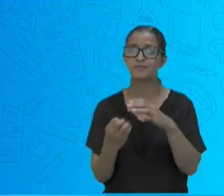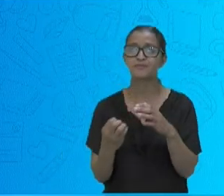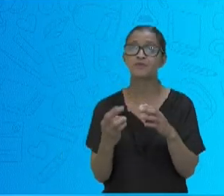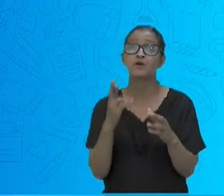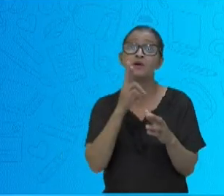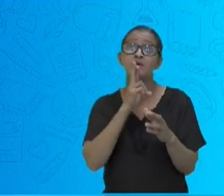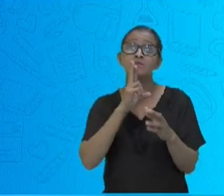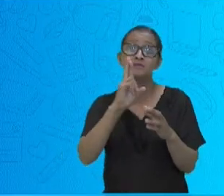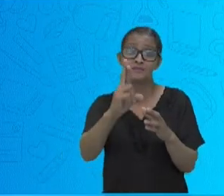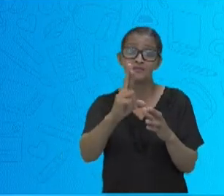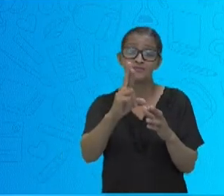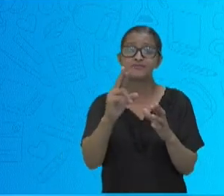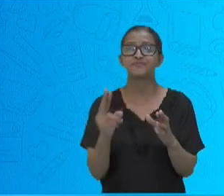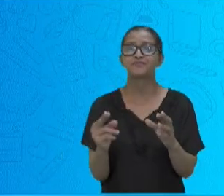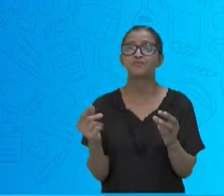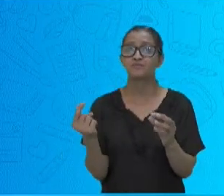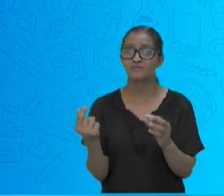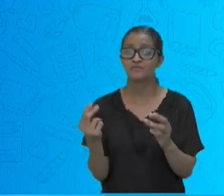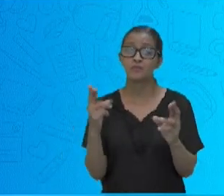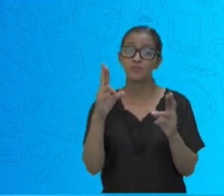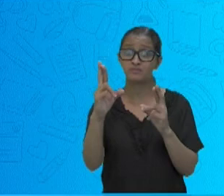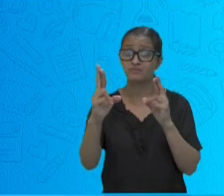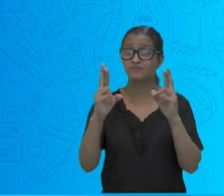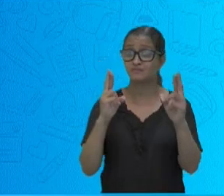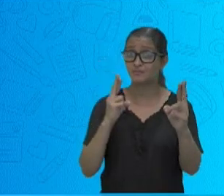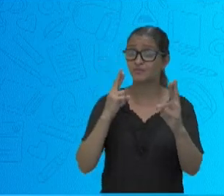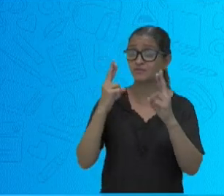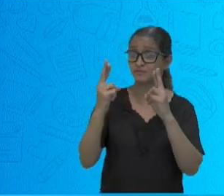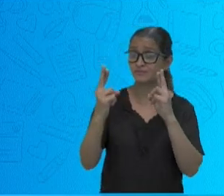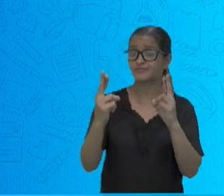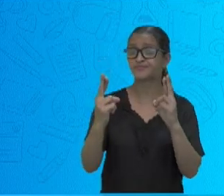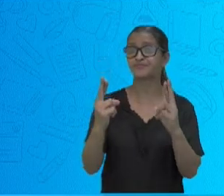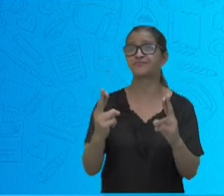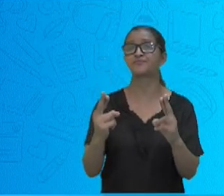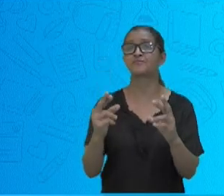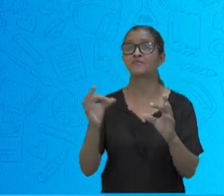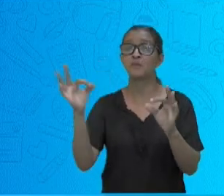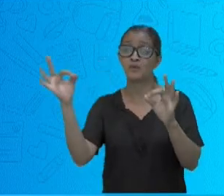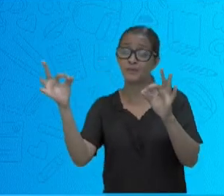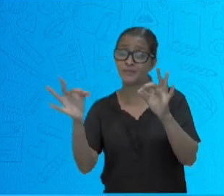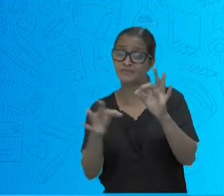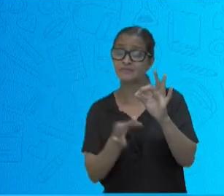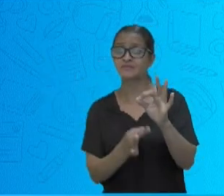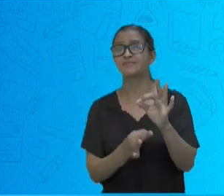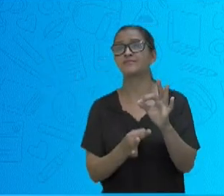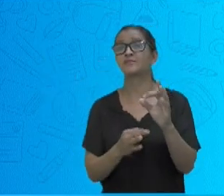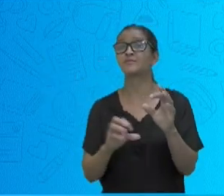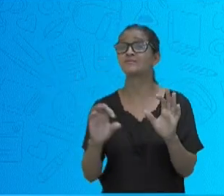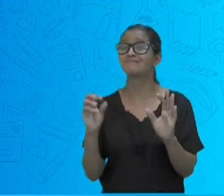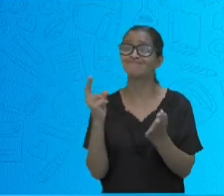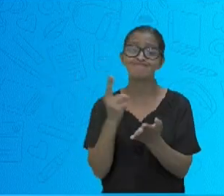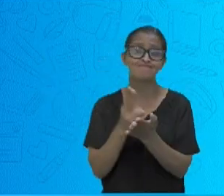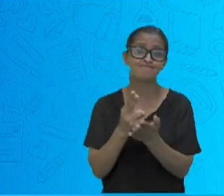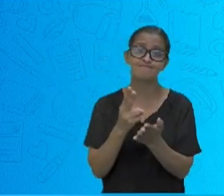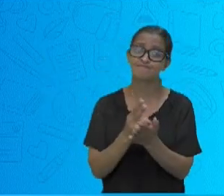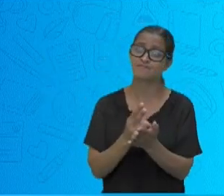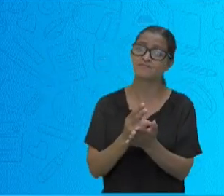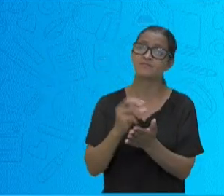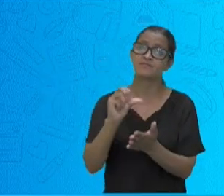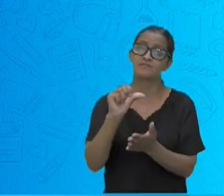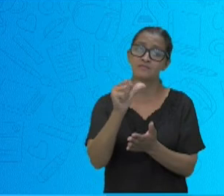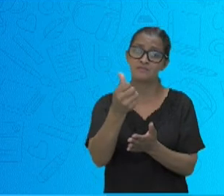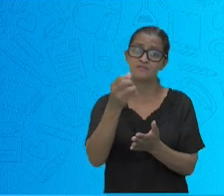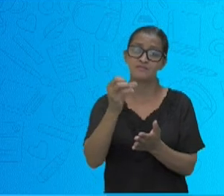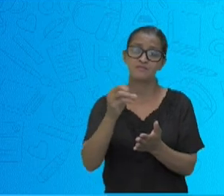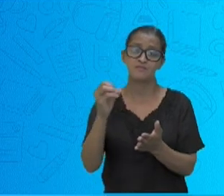dos valores dos setores em porcentagem deve sempre ser 100%. Isso quer dizer